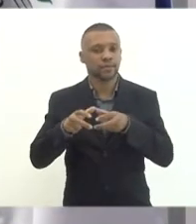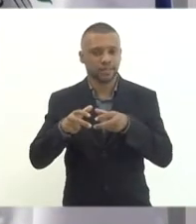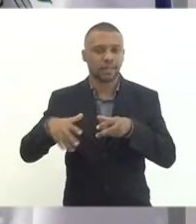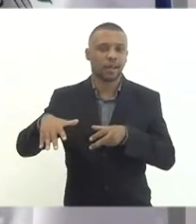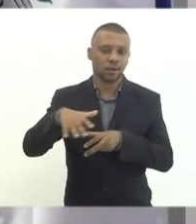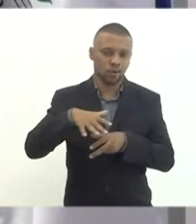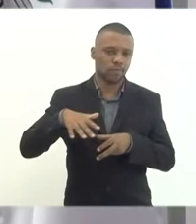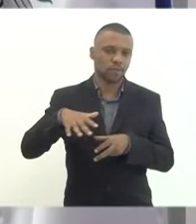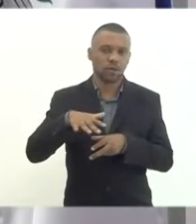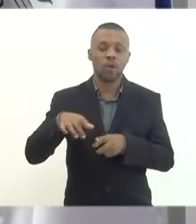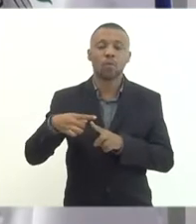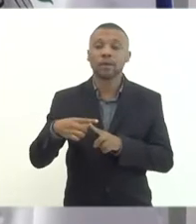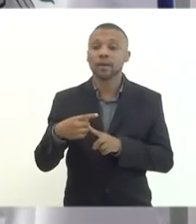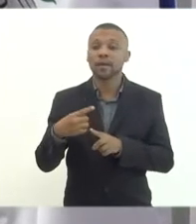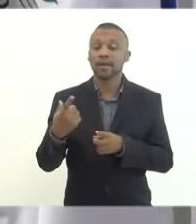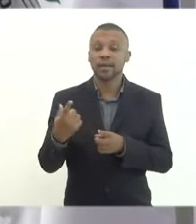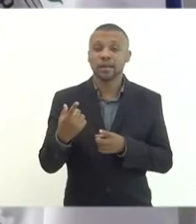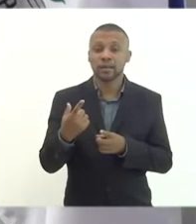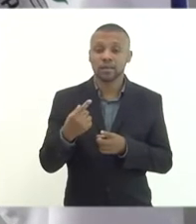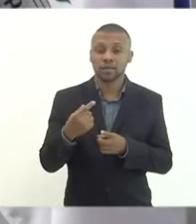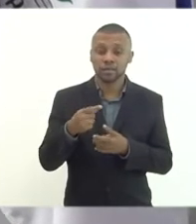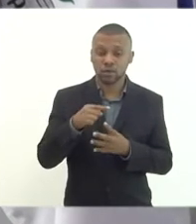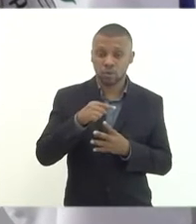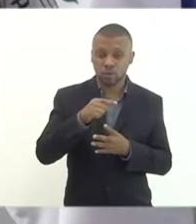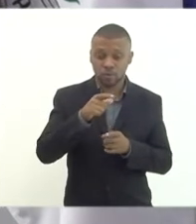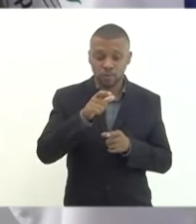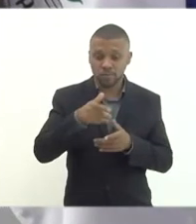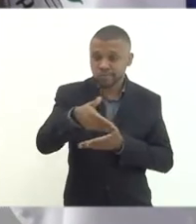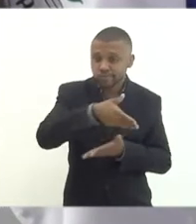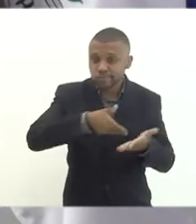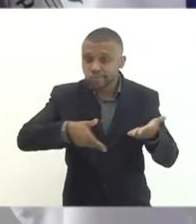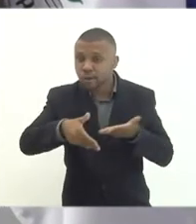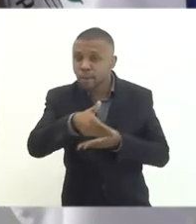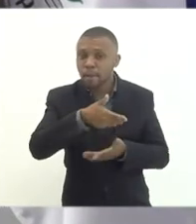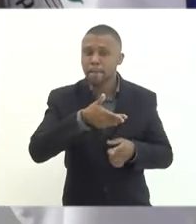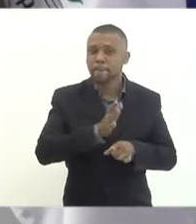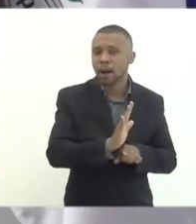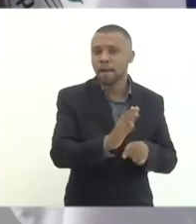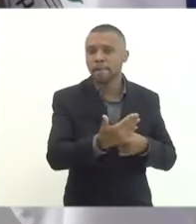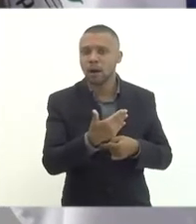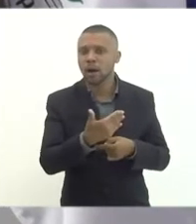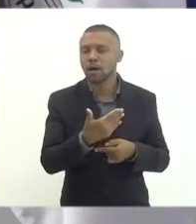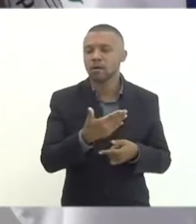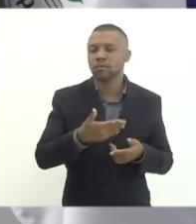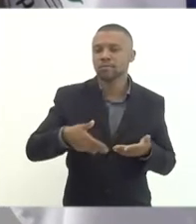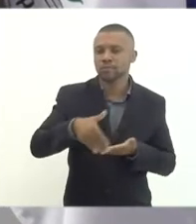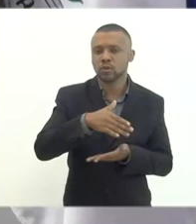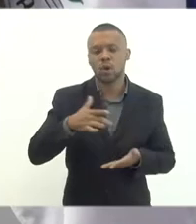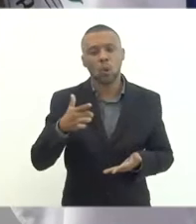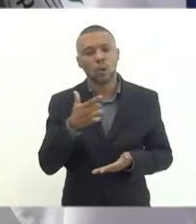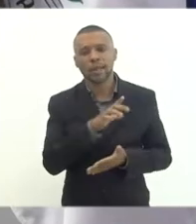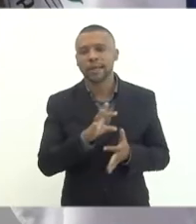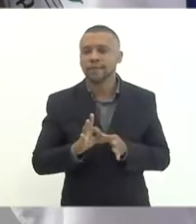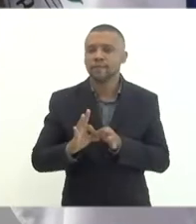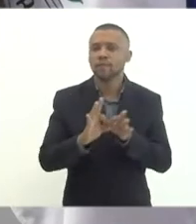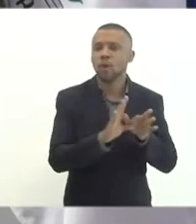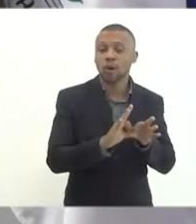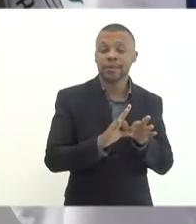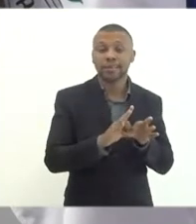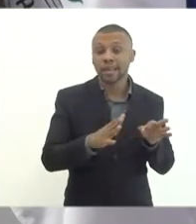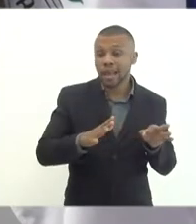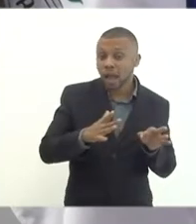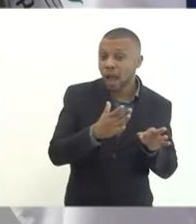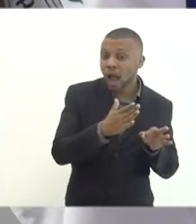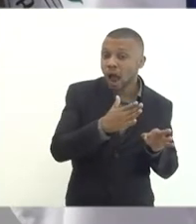eu falo que em quatro mãos nós conseguimos obter forças aonde nós nós somos impotentes em